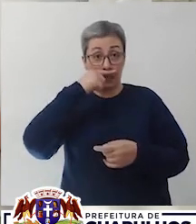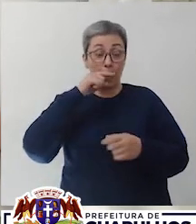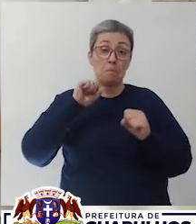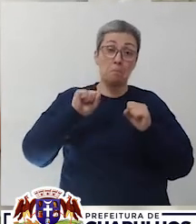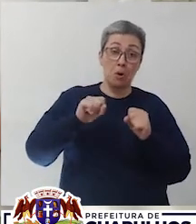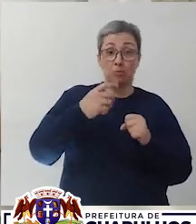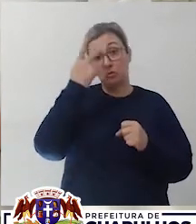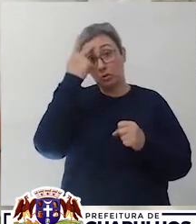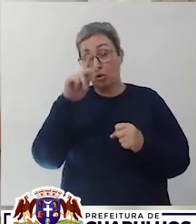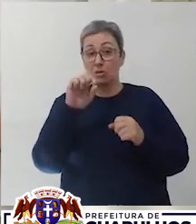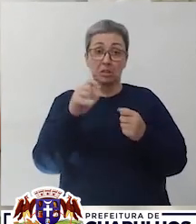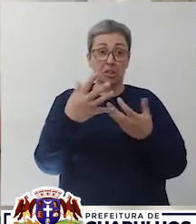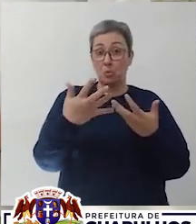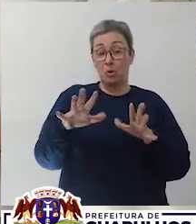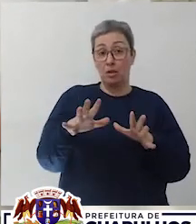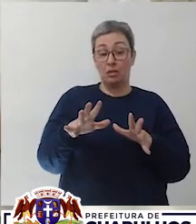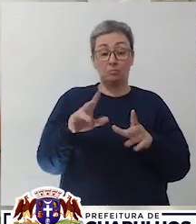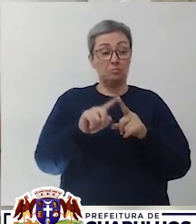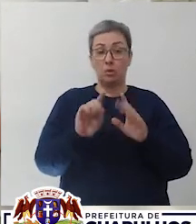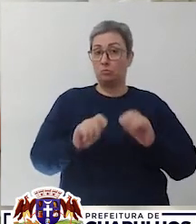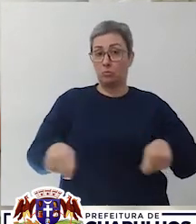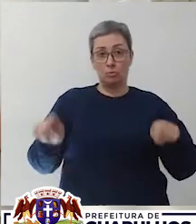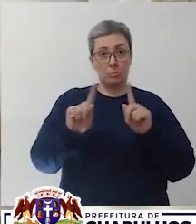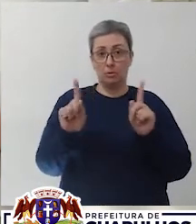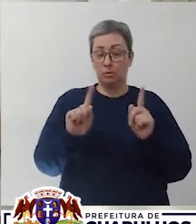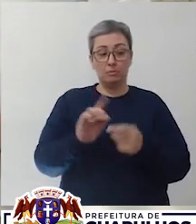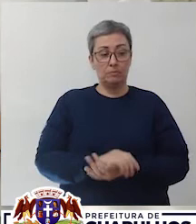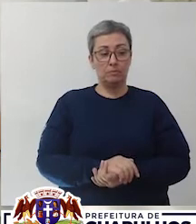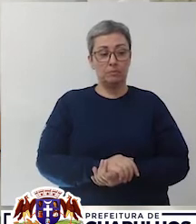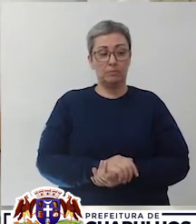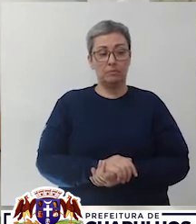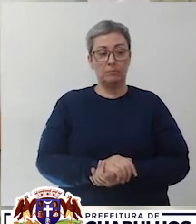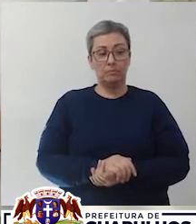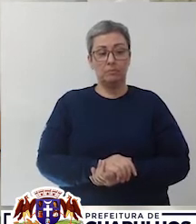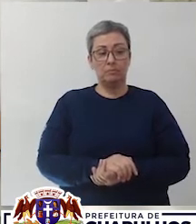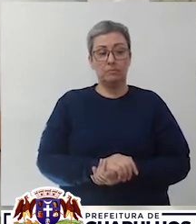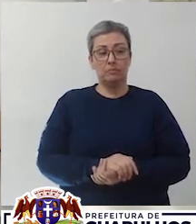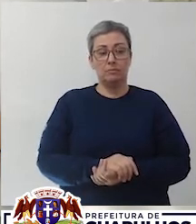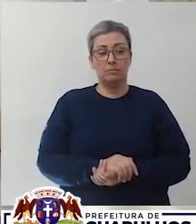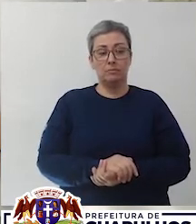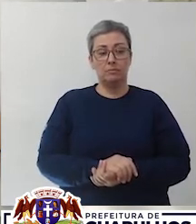Canela. Pode colocar canela a gosto, se não gostar, também não precisa colocar.